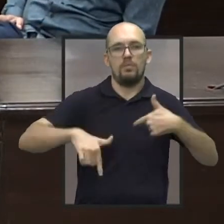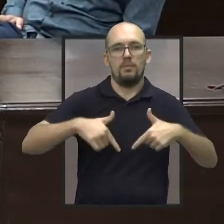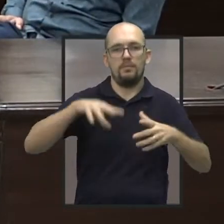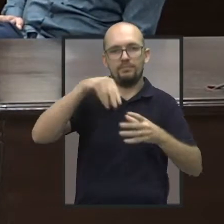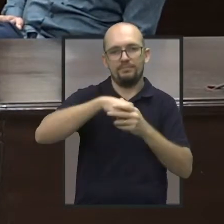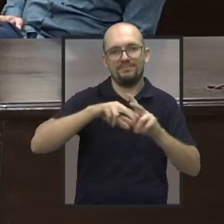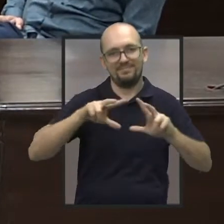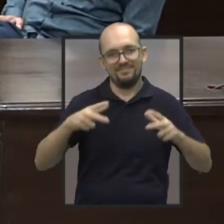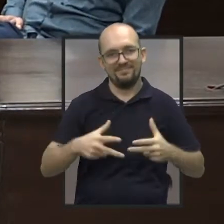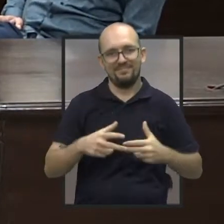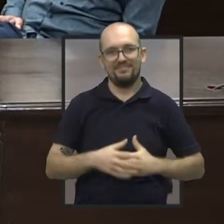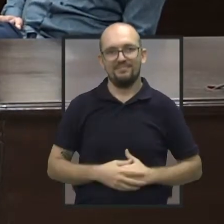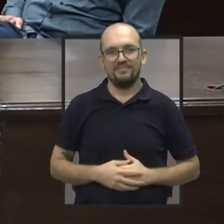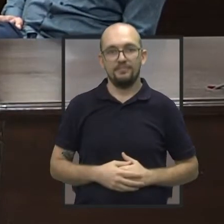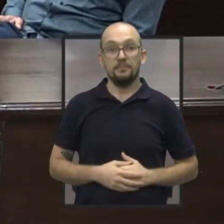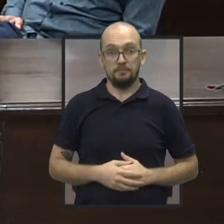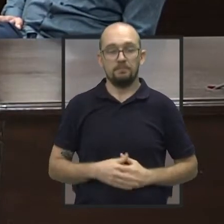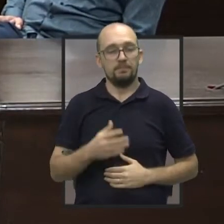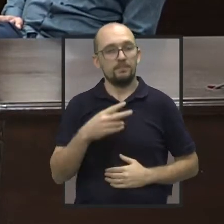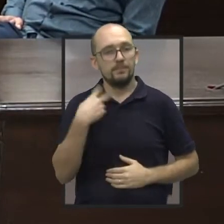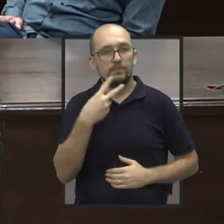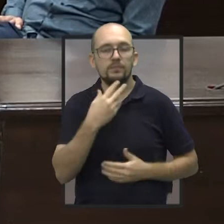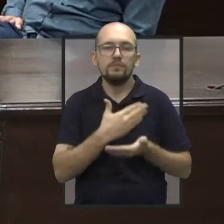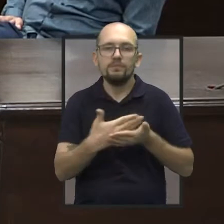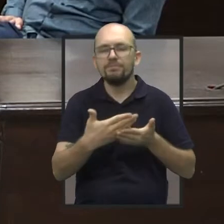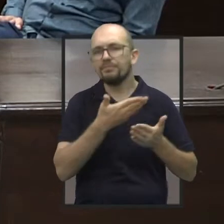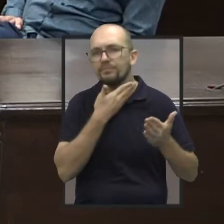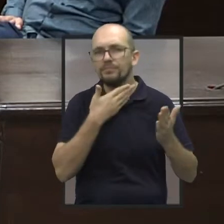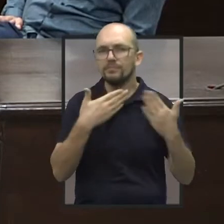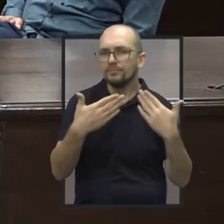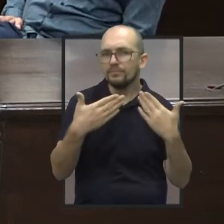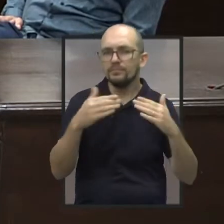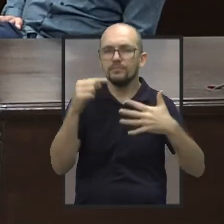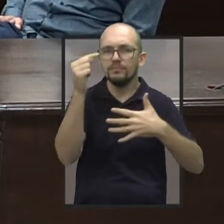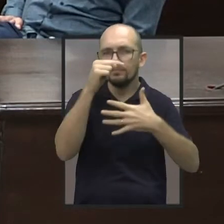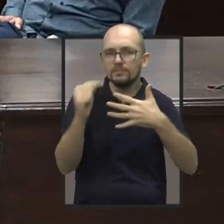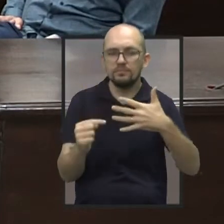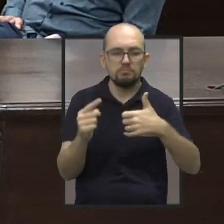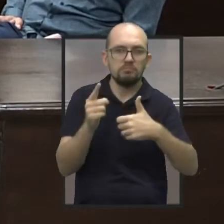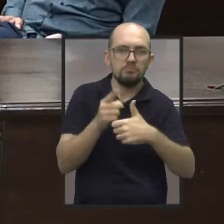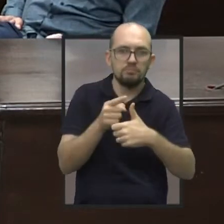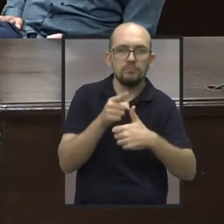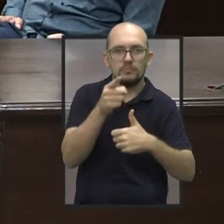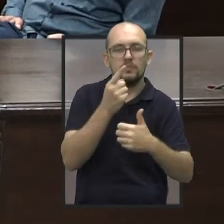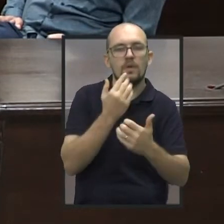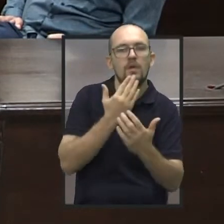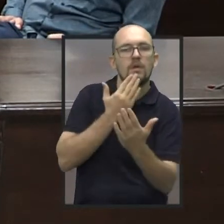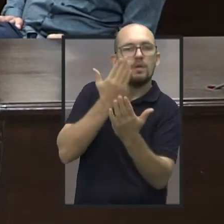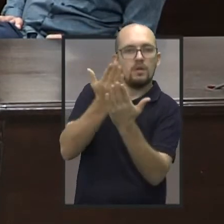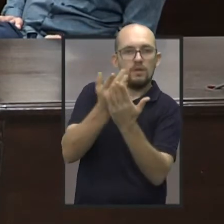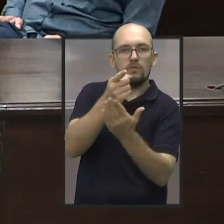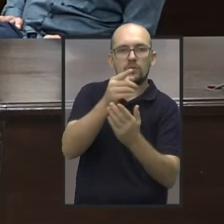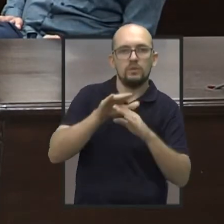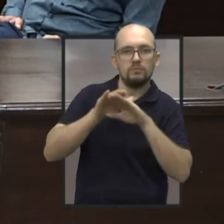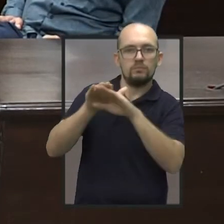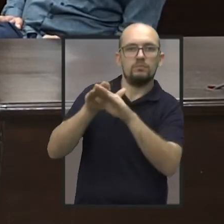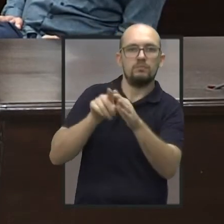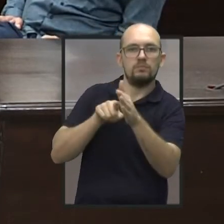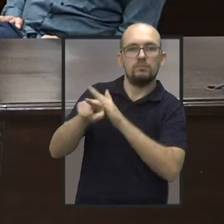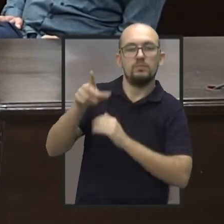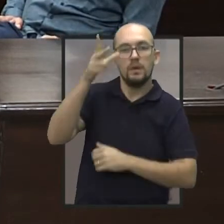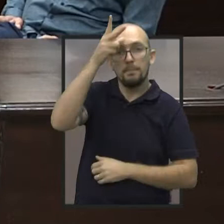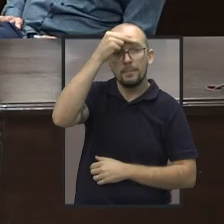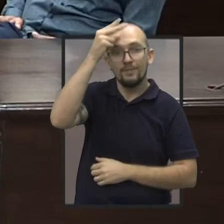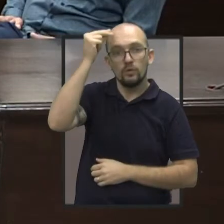Jaú. Bom, vereador, a gente começa o nosso bate-papo falando sobre um requerimento em que o senhor questiona a Prefeitura sobre a possibilidade